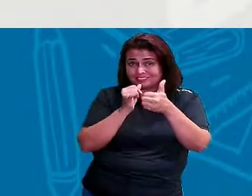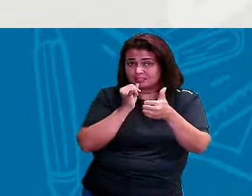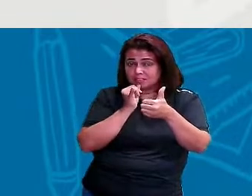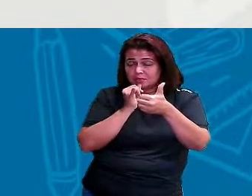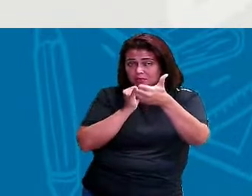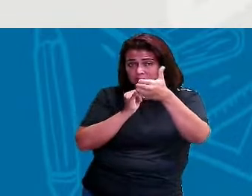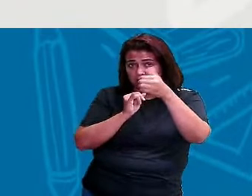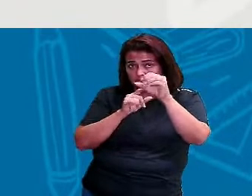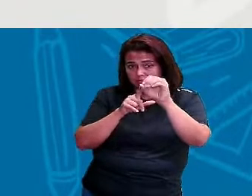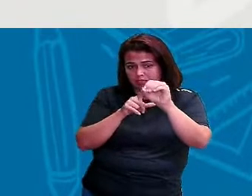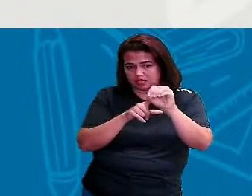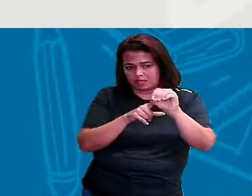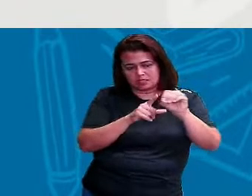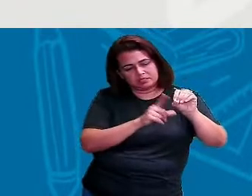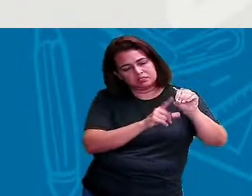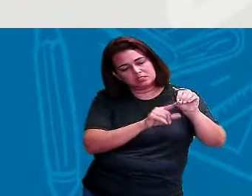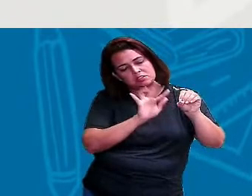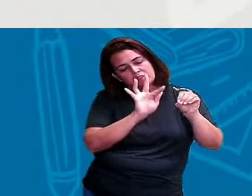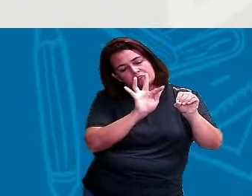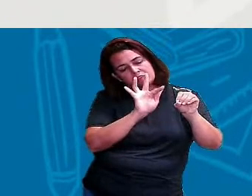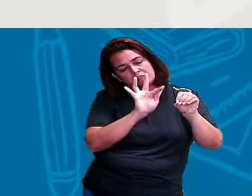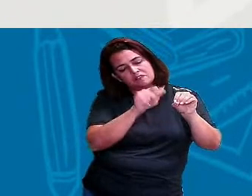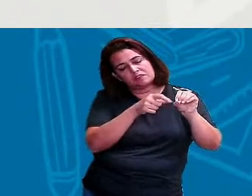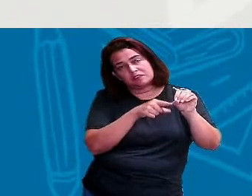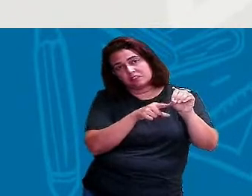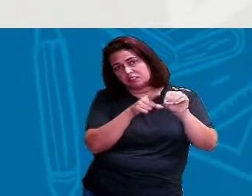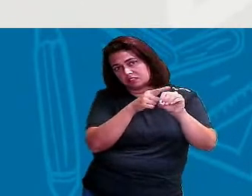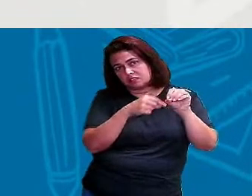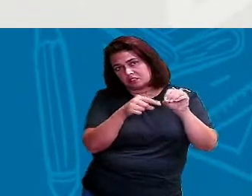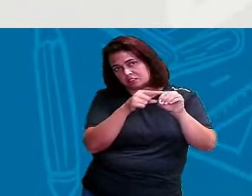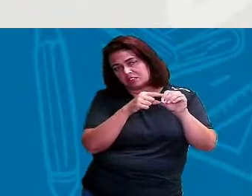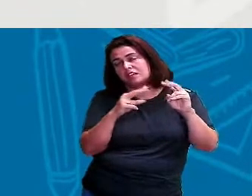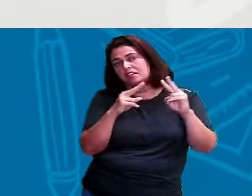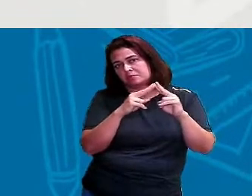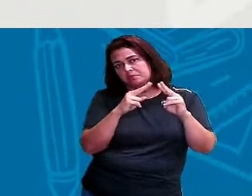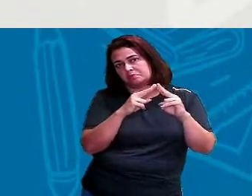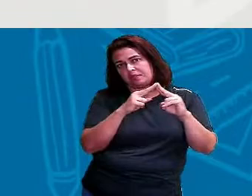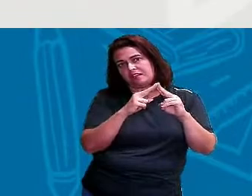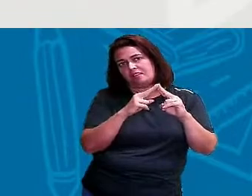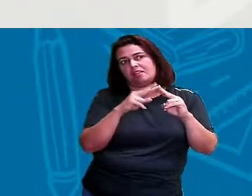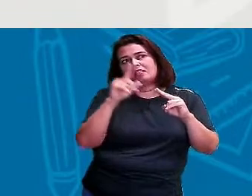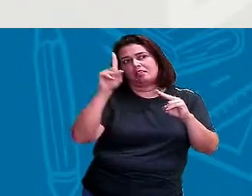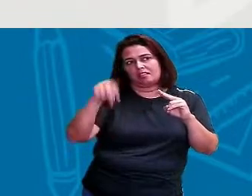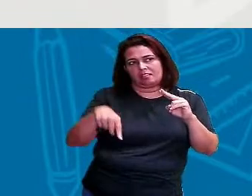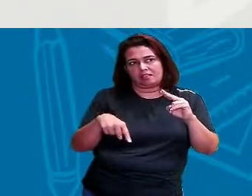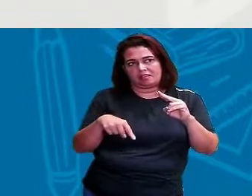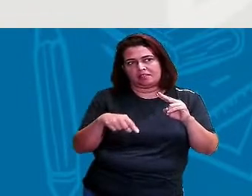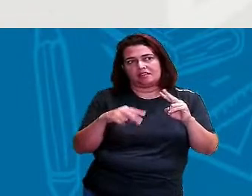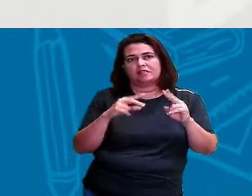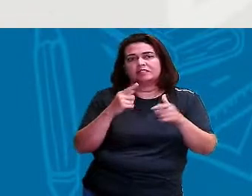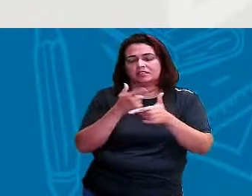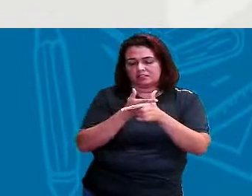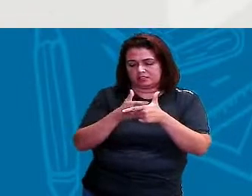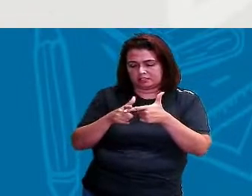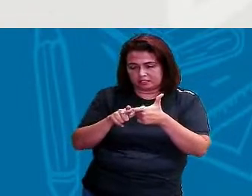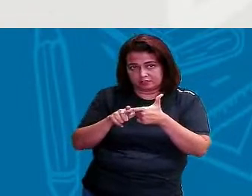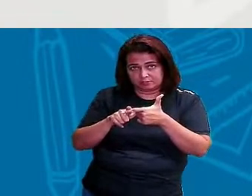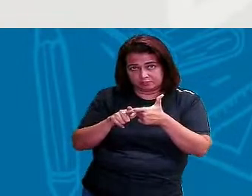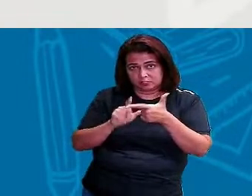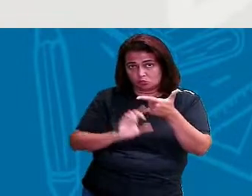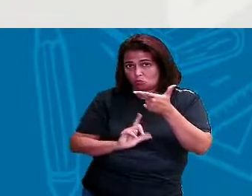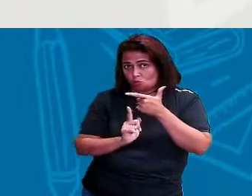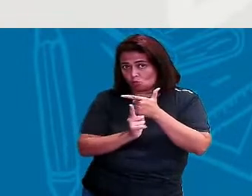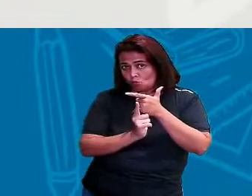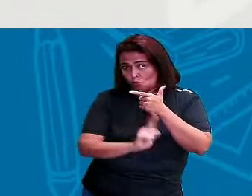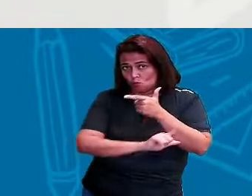par? Porque lá no finalzinho dele também você vê o 0. E 0 também é par. Além de quando a gente divide, não sobra